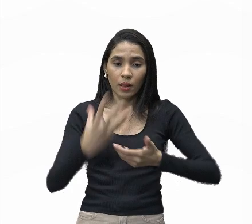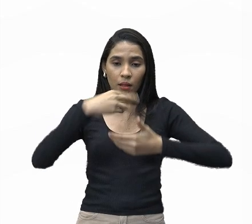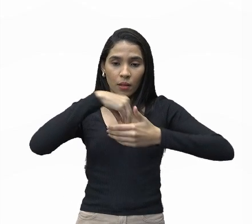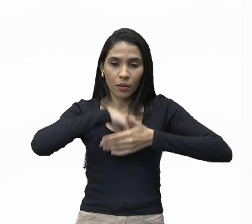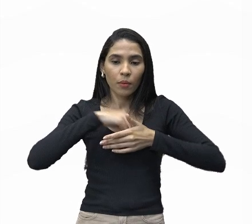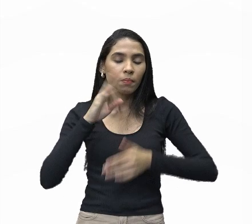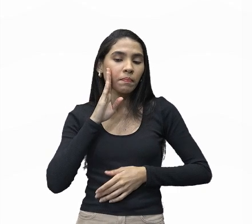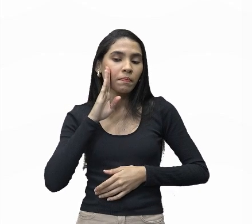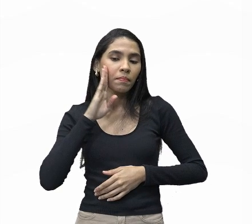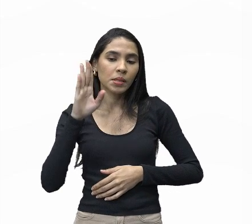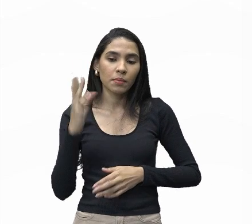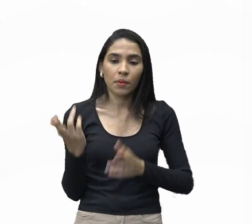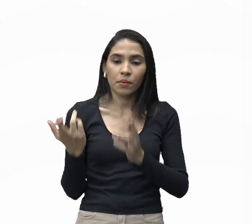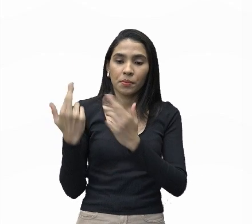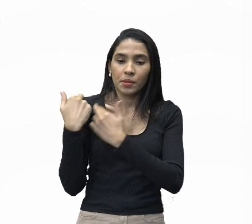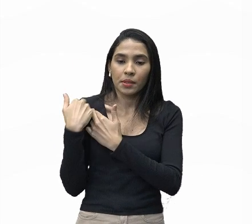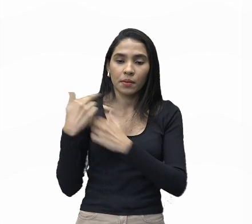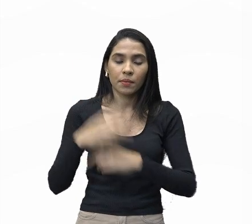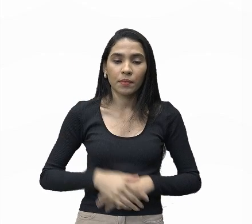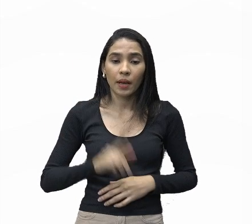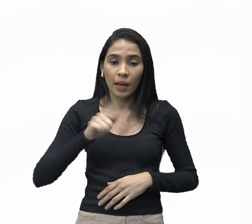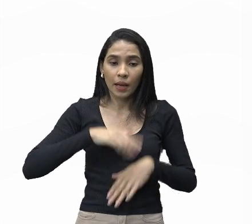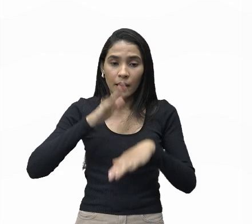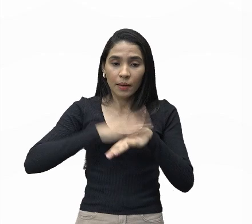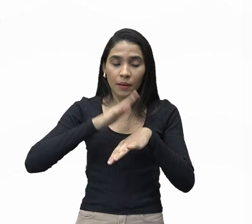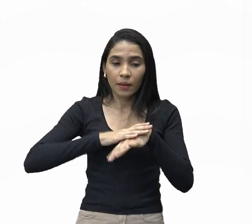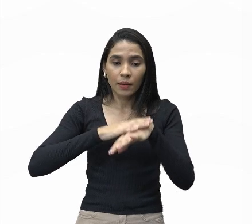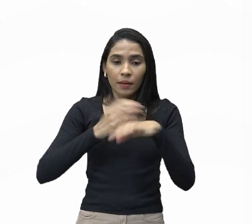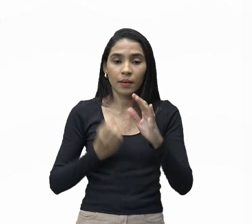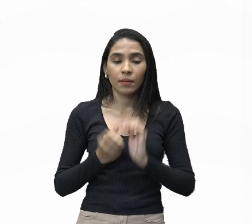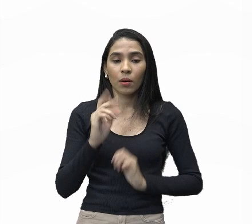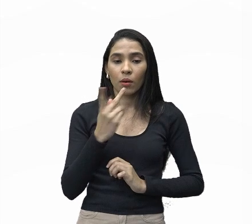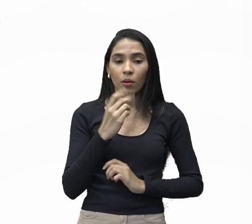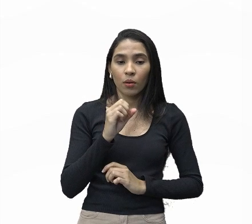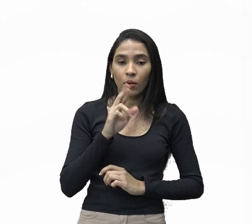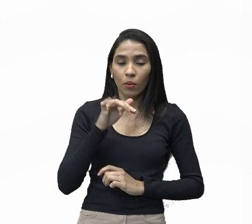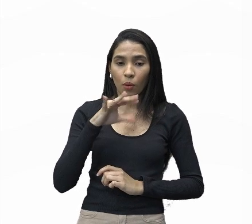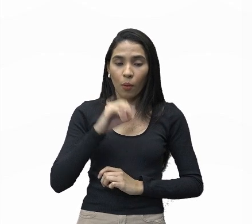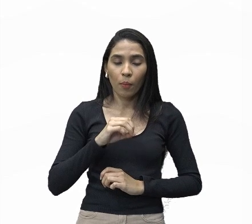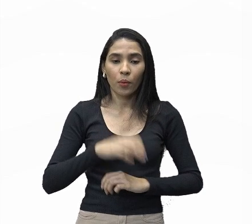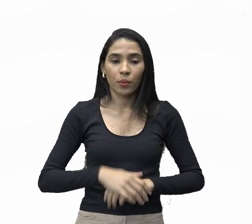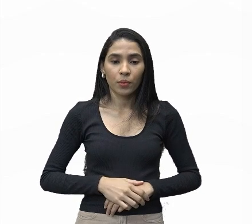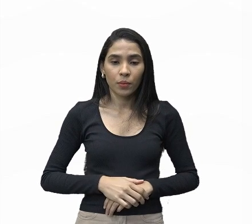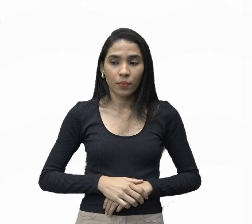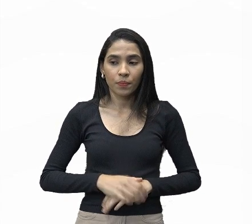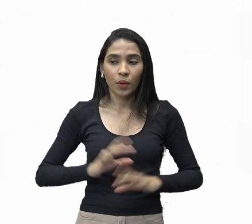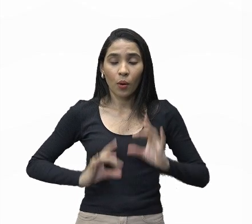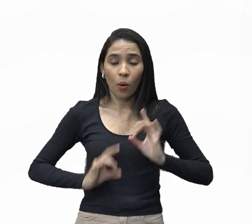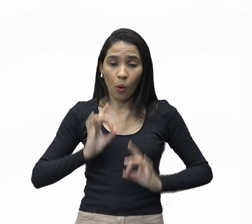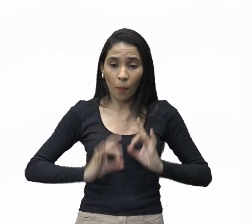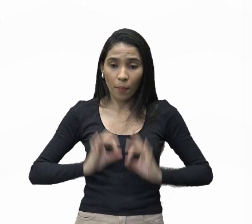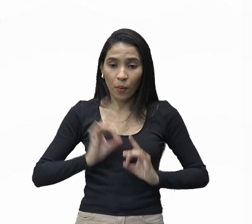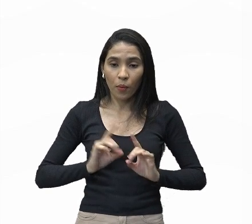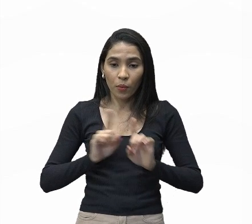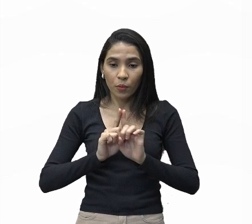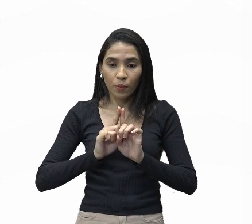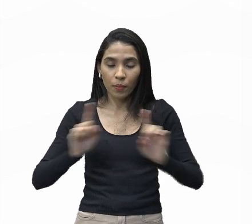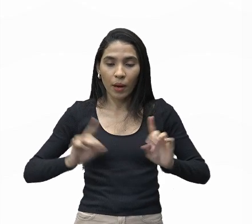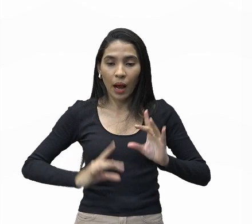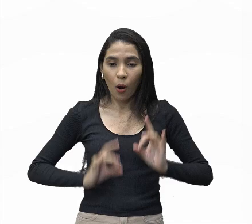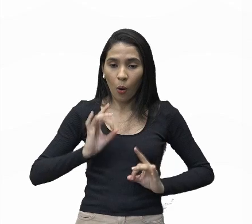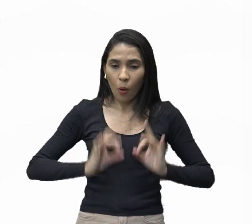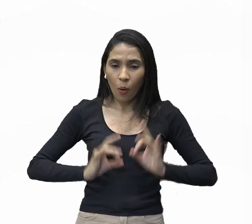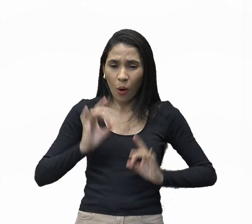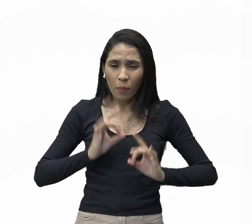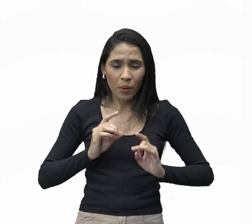principal função dela é produzir hormônio. Só que quando ela produz hormônio, ela lança no órgão